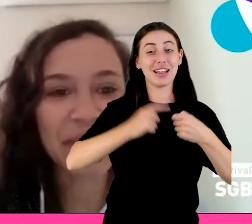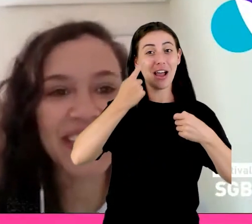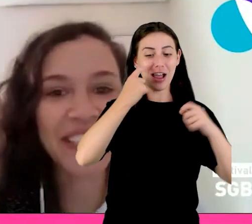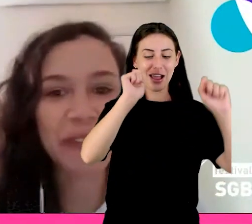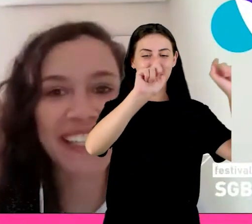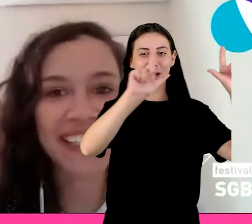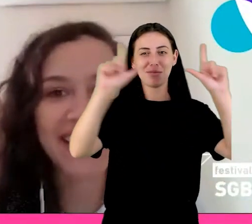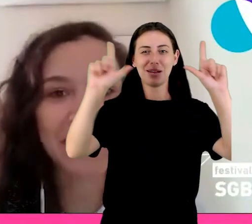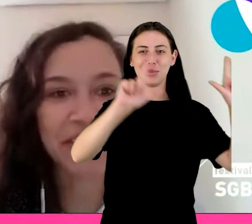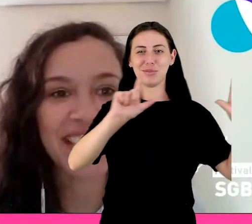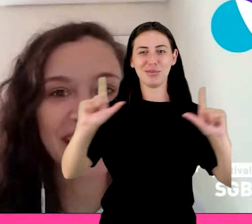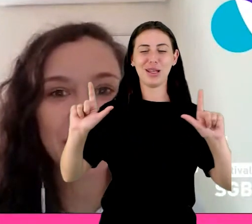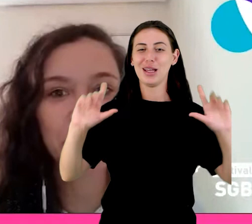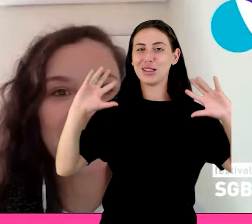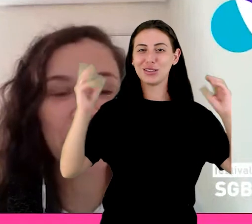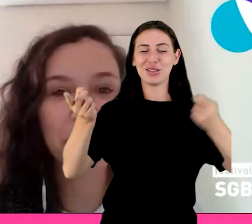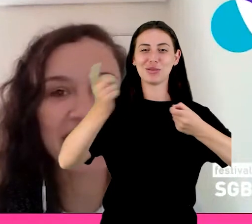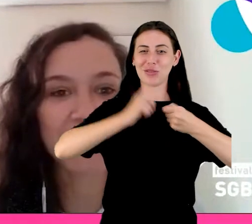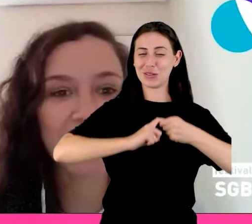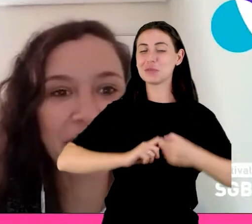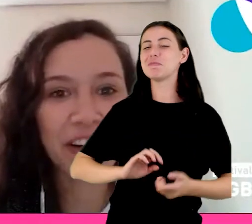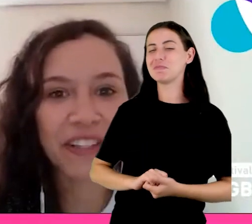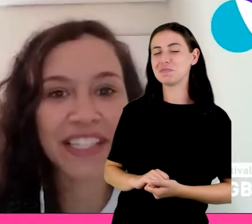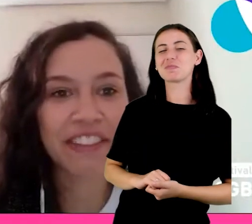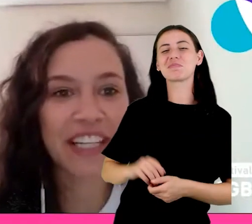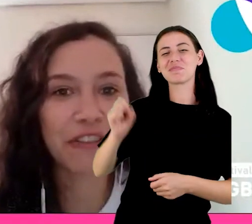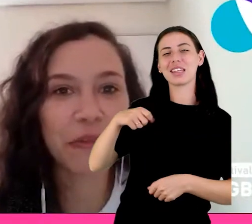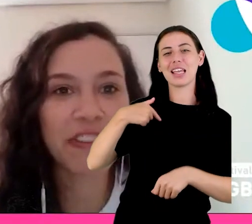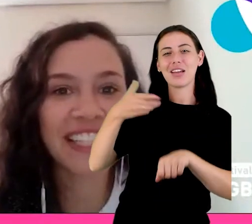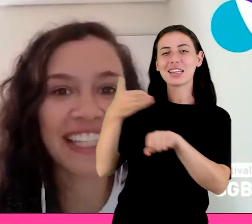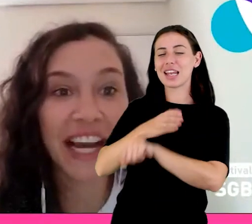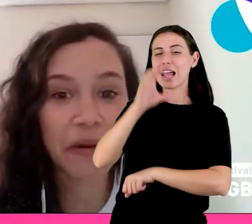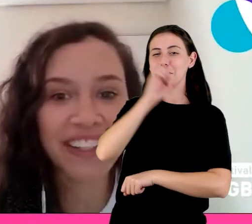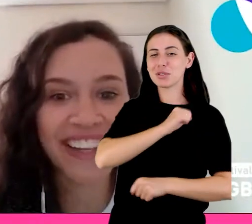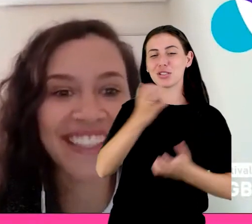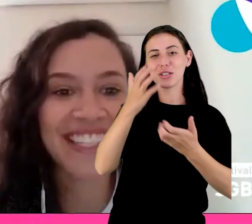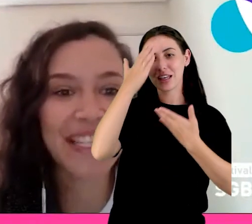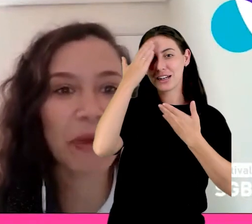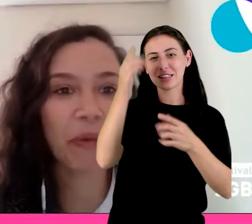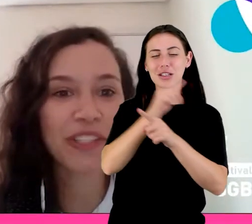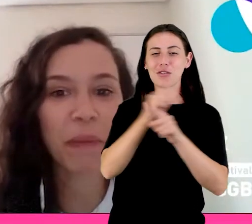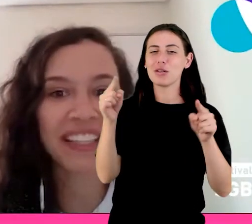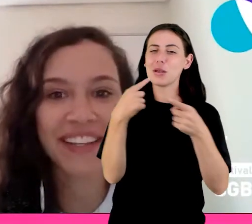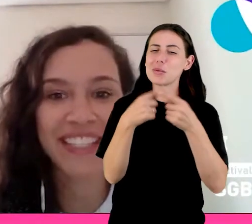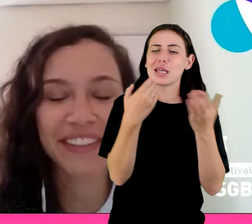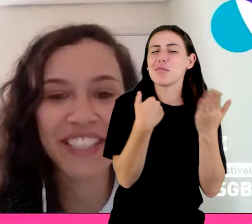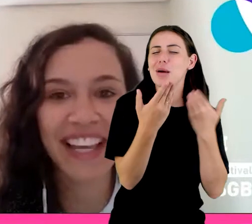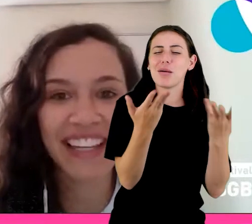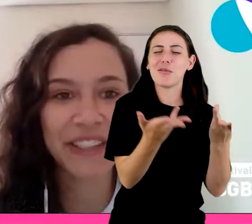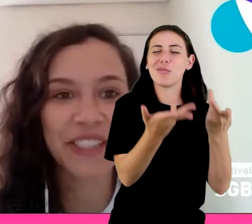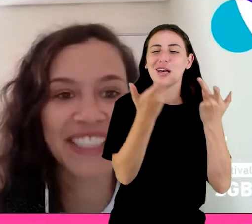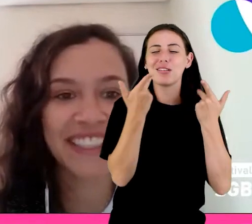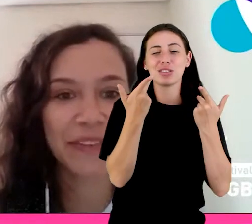Entrei rapidinho para agradecer vocês por essa conversa maravilhosa. Na verdade, foi uma verdadeira aula, né? A gente recebeu muitos comentários ali